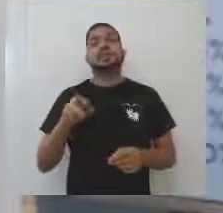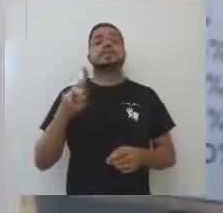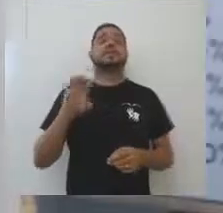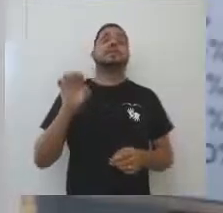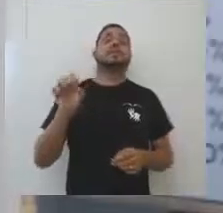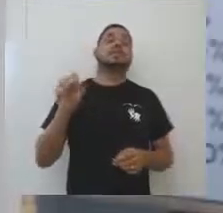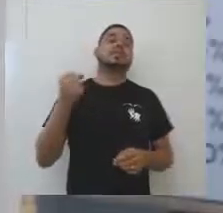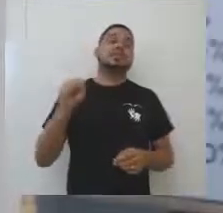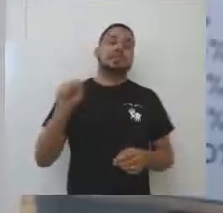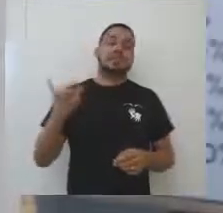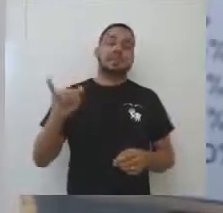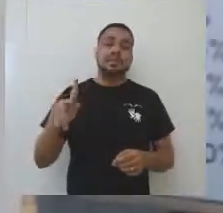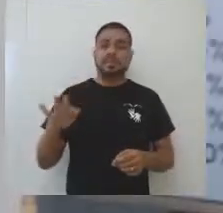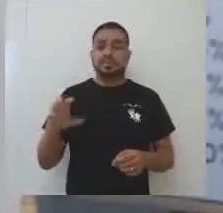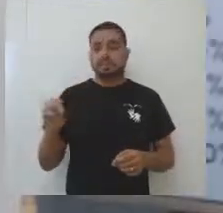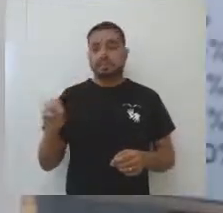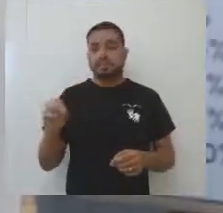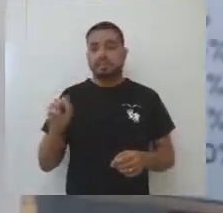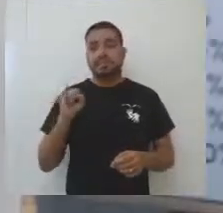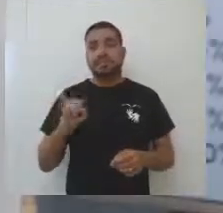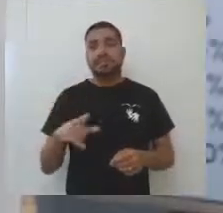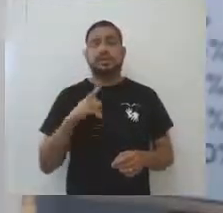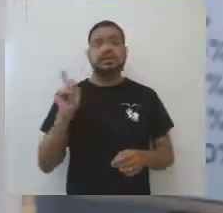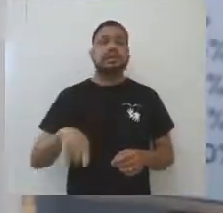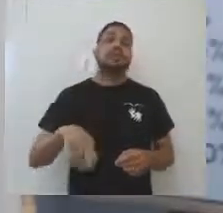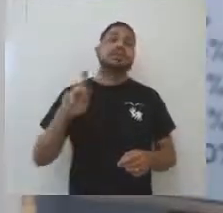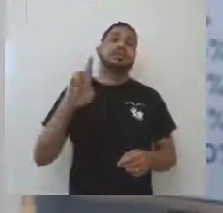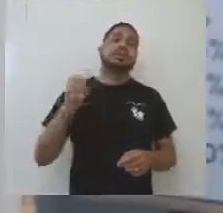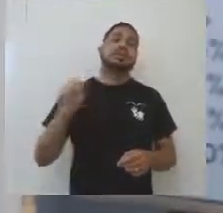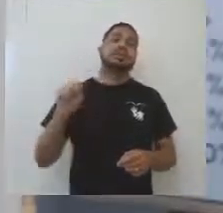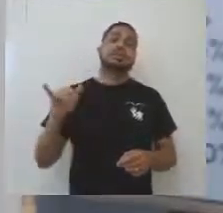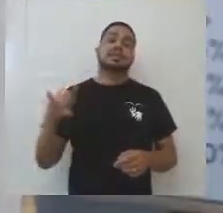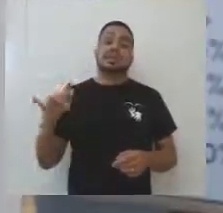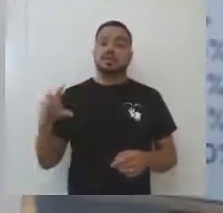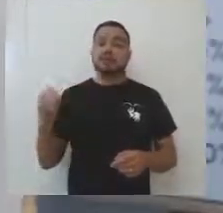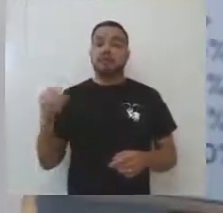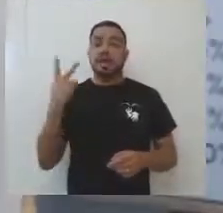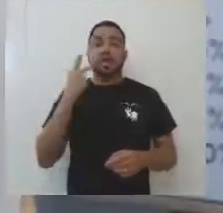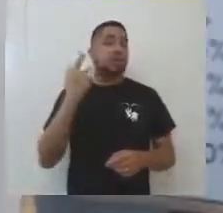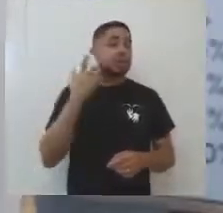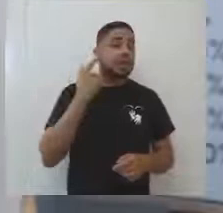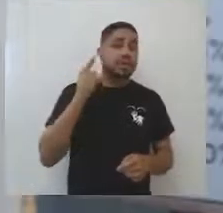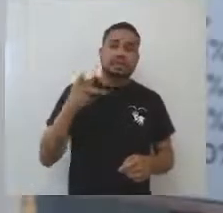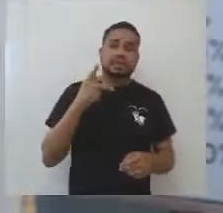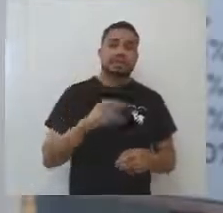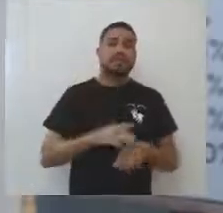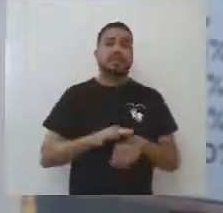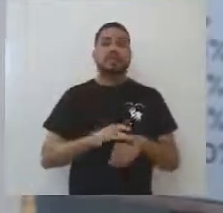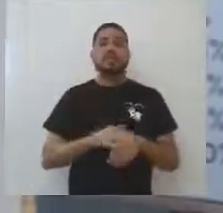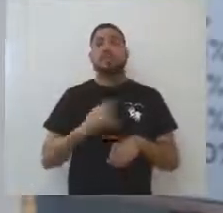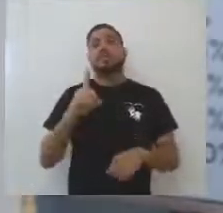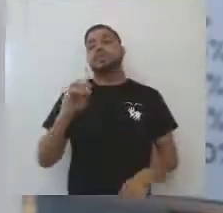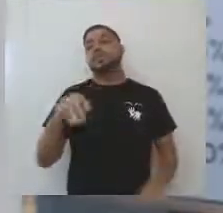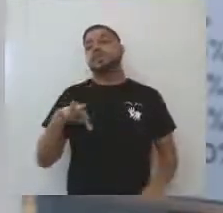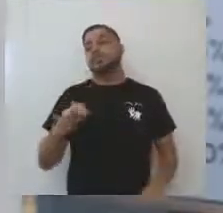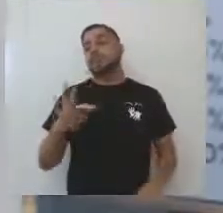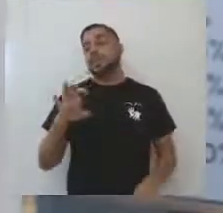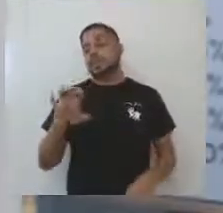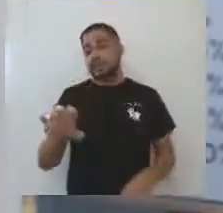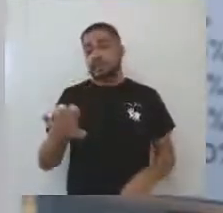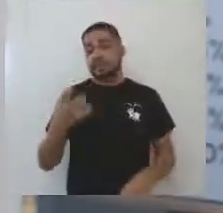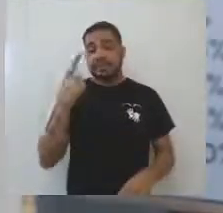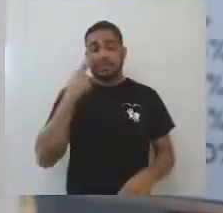recessivo. Se o albinismo é recessivo, a normalidade para essa doença é dominante. Então olha para